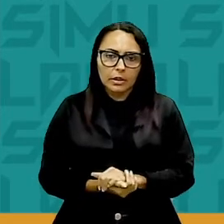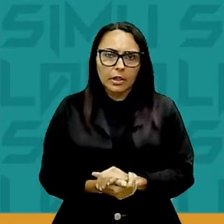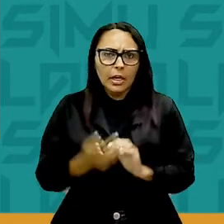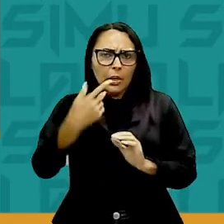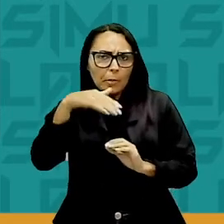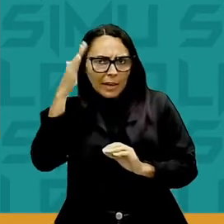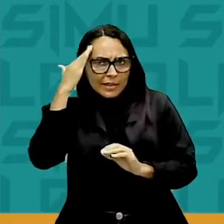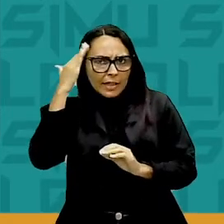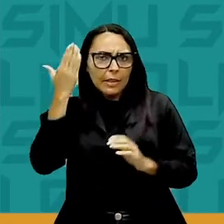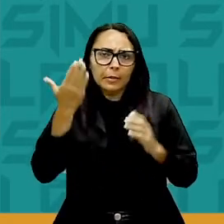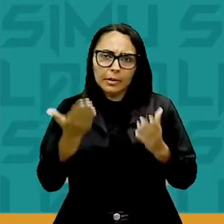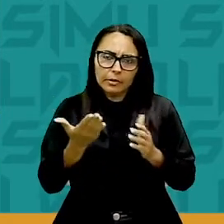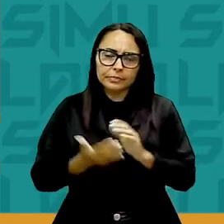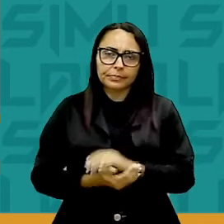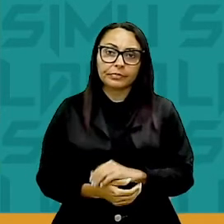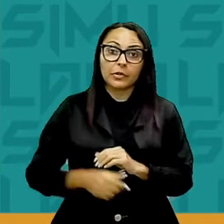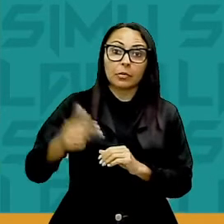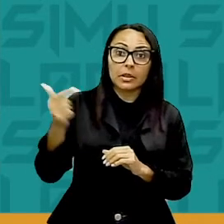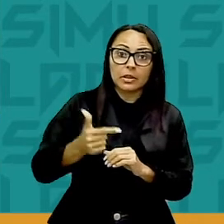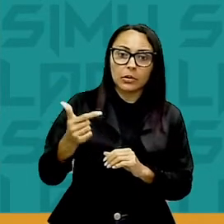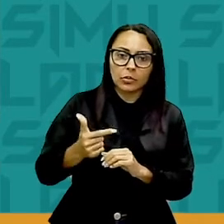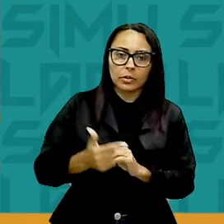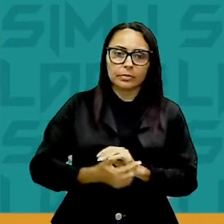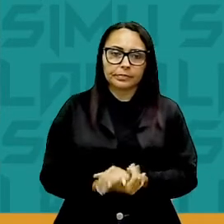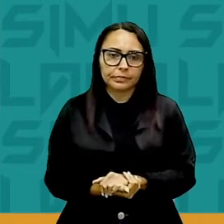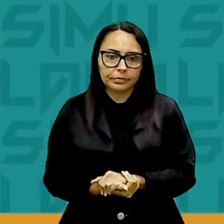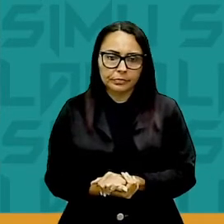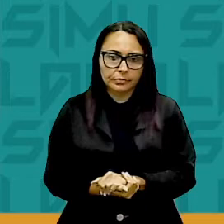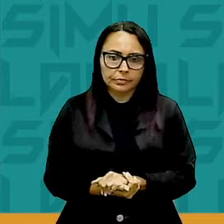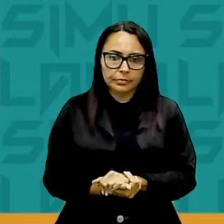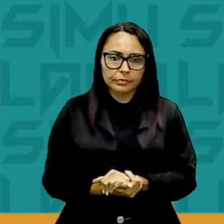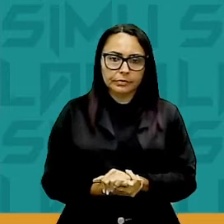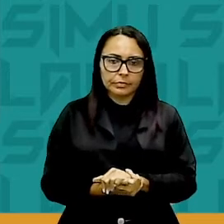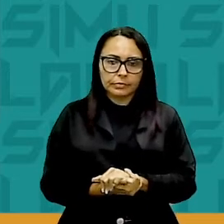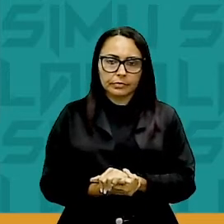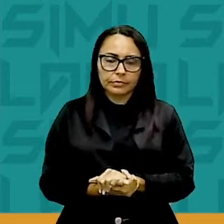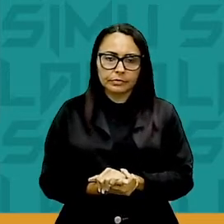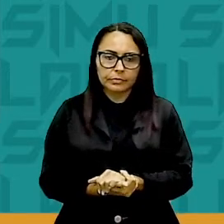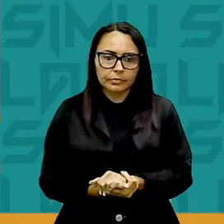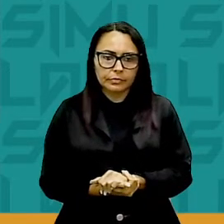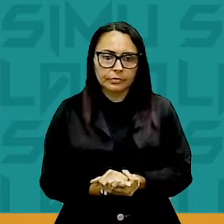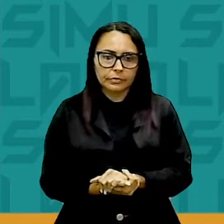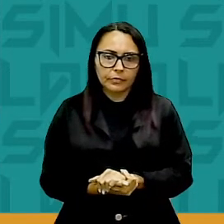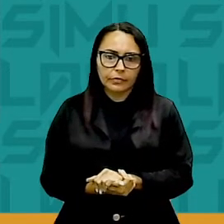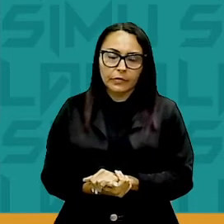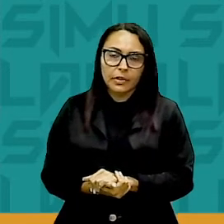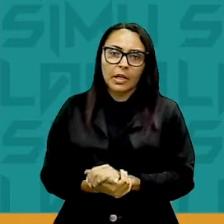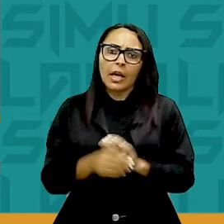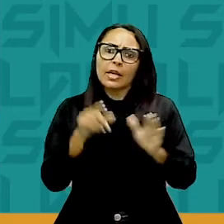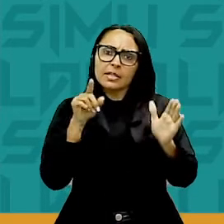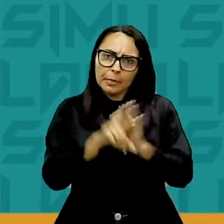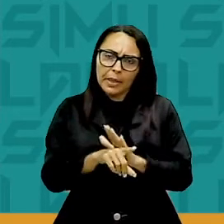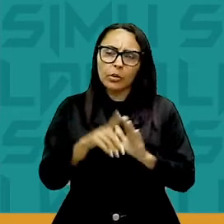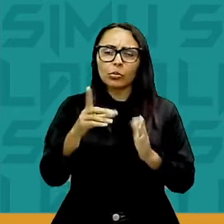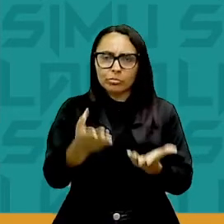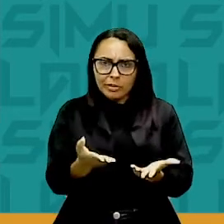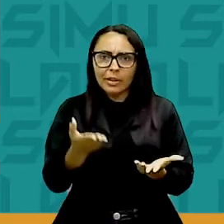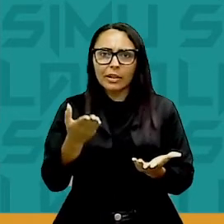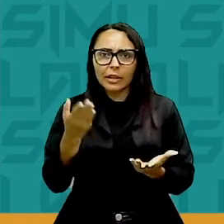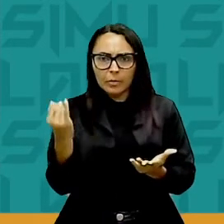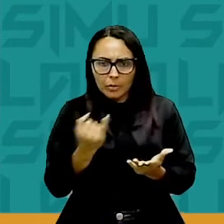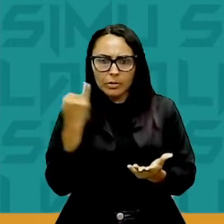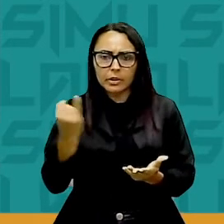compreender aí, galera? Vamos para a segunda questão que está lá. Muito bem. Essa pergunta é bem interessante.